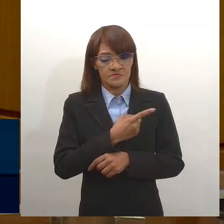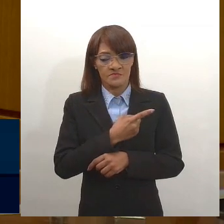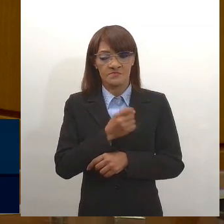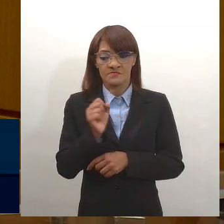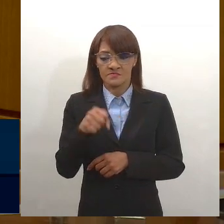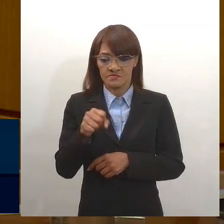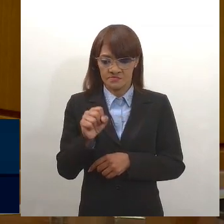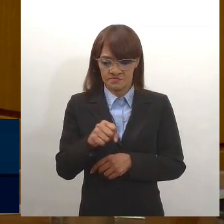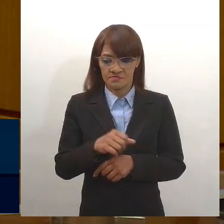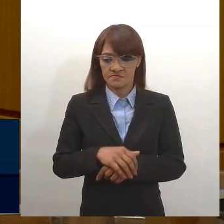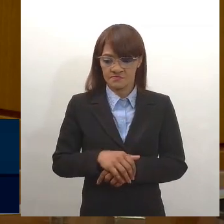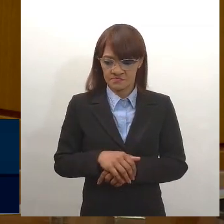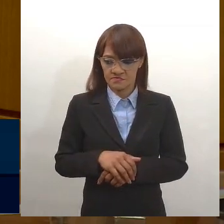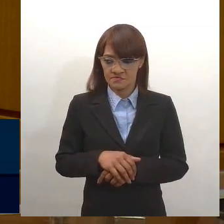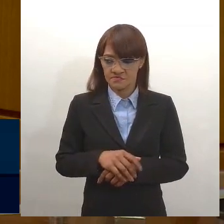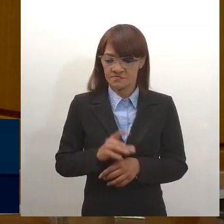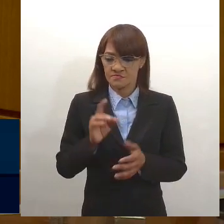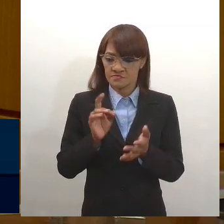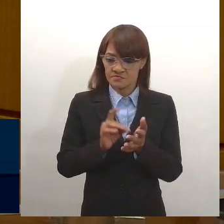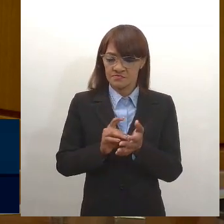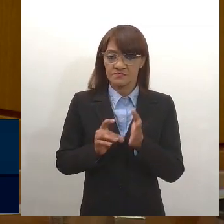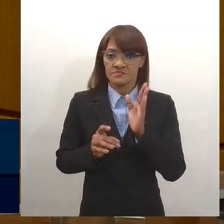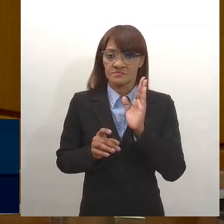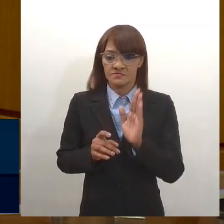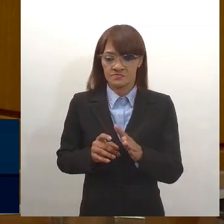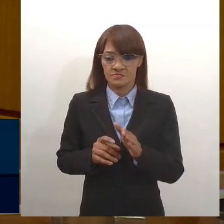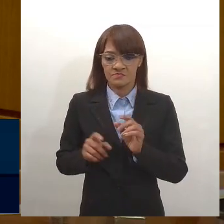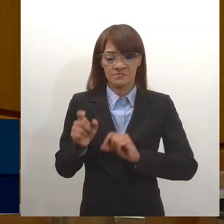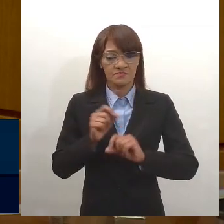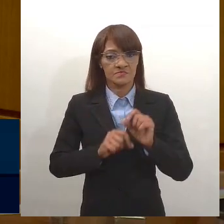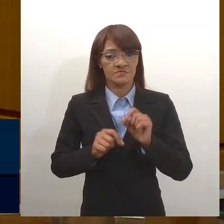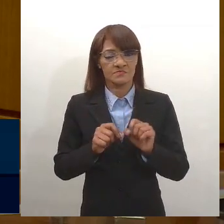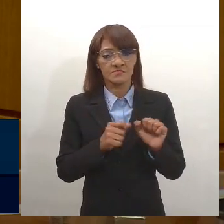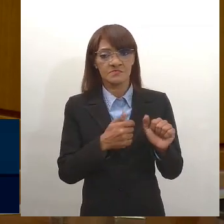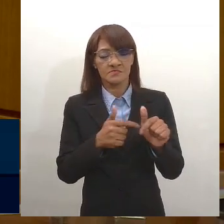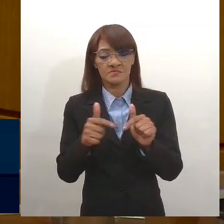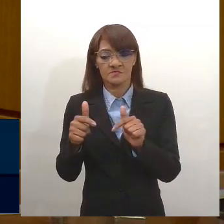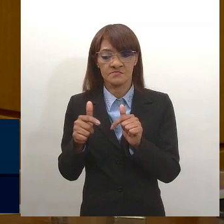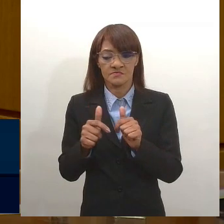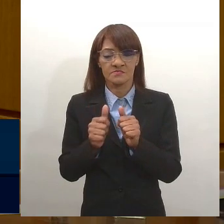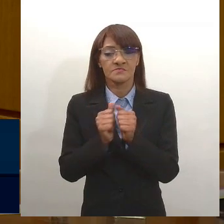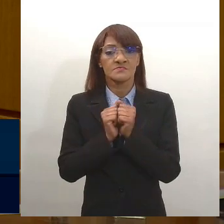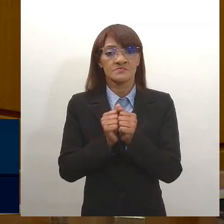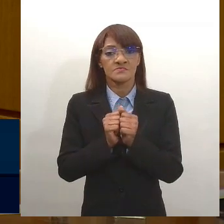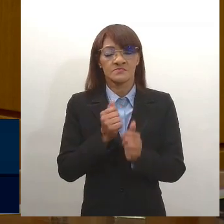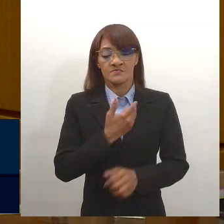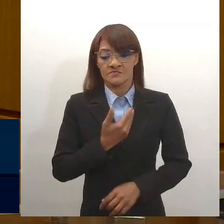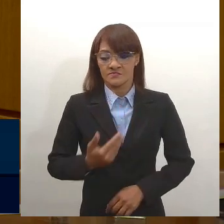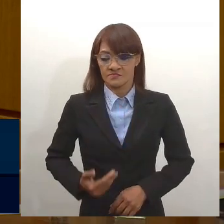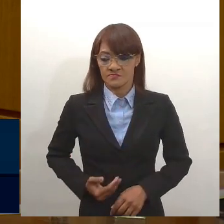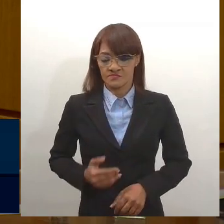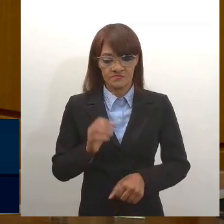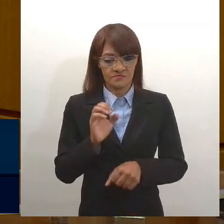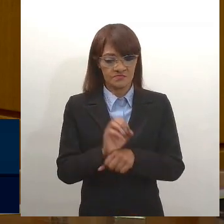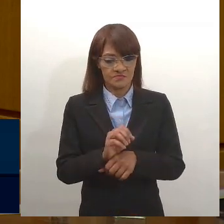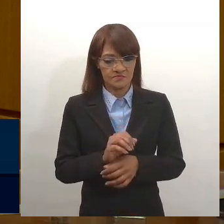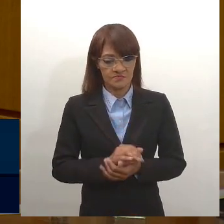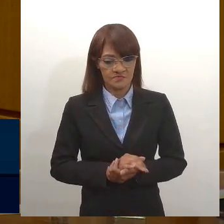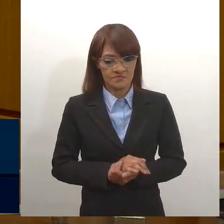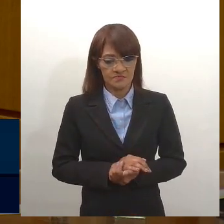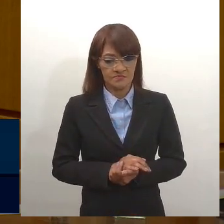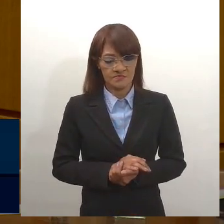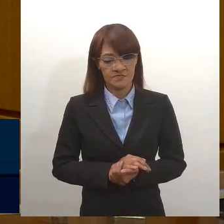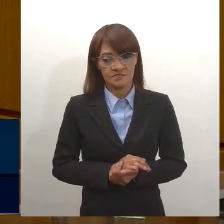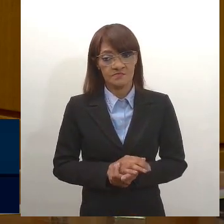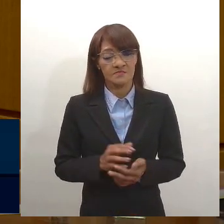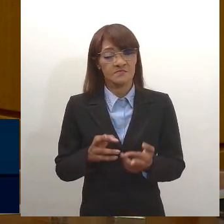estamos convergindo, para que nós possamos trabalhar junto ao governo do estado, junto à DESO, para que nós possamos resolver esse problema, repito,